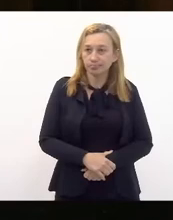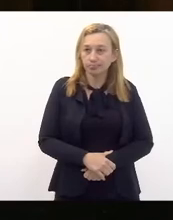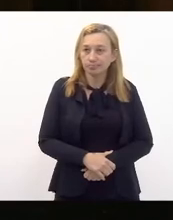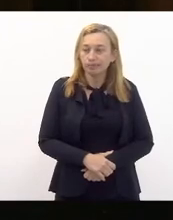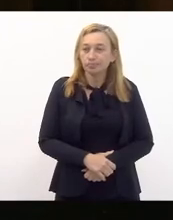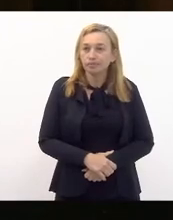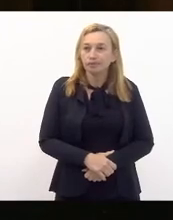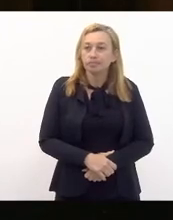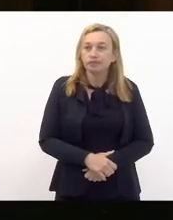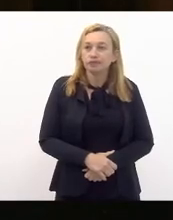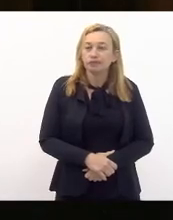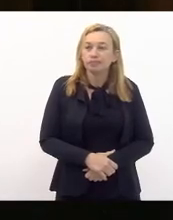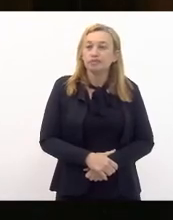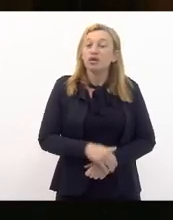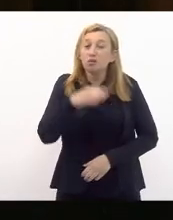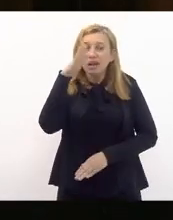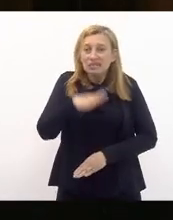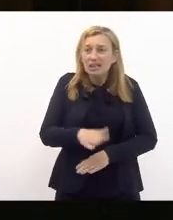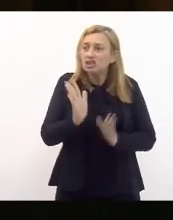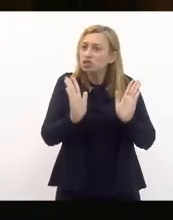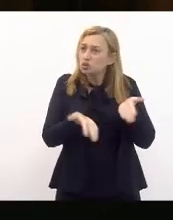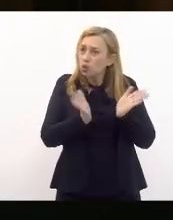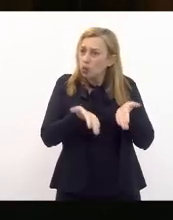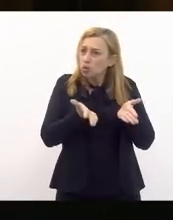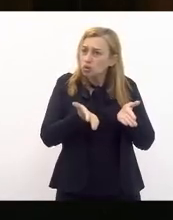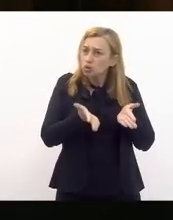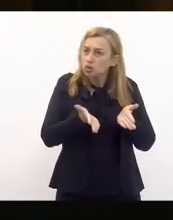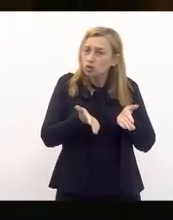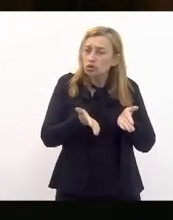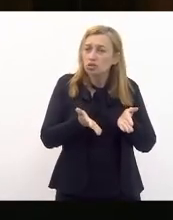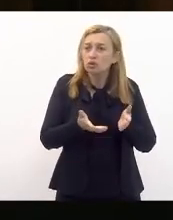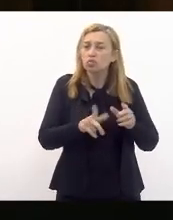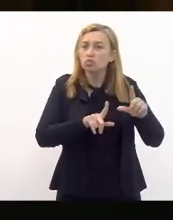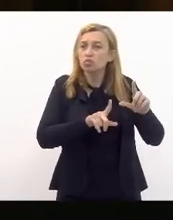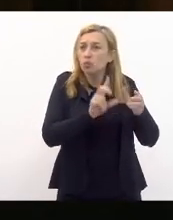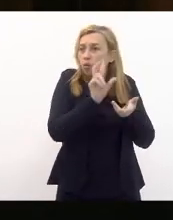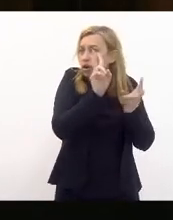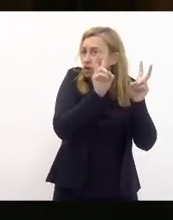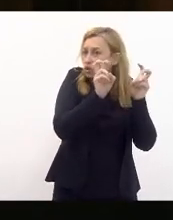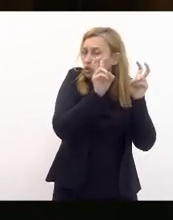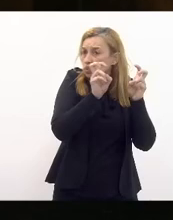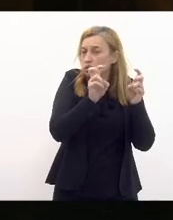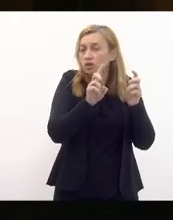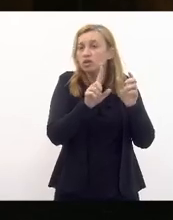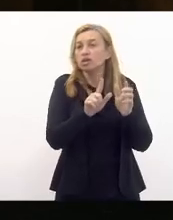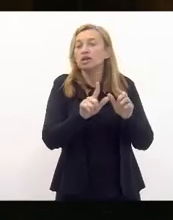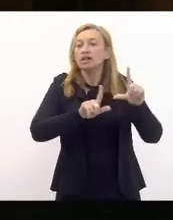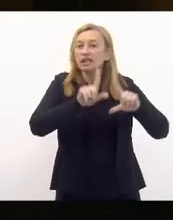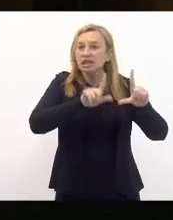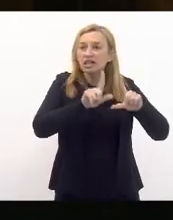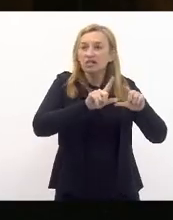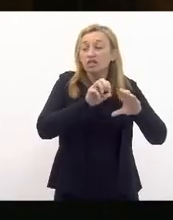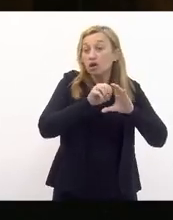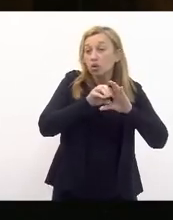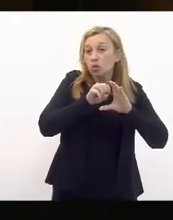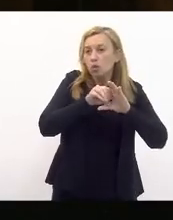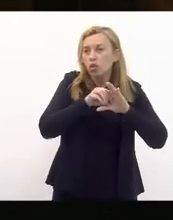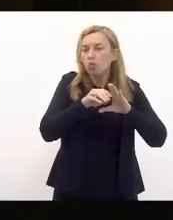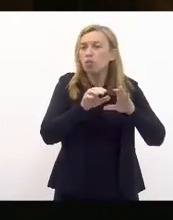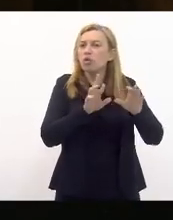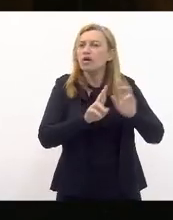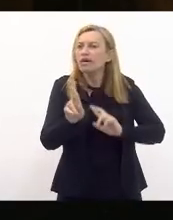eu pela tarde de hoje assistiu a matéria a matéria da TV Globo em